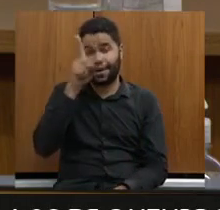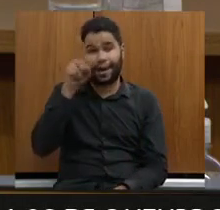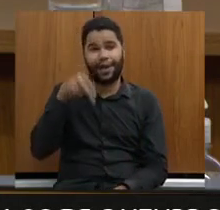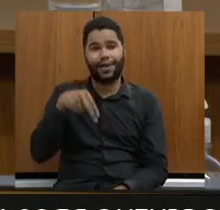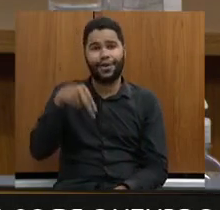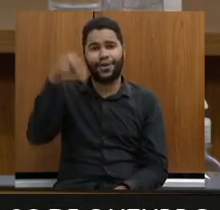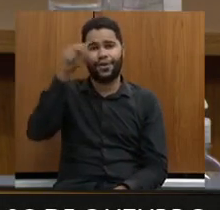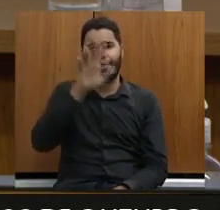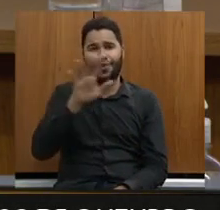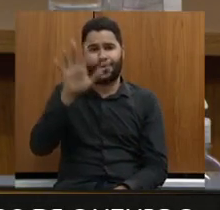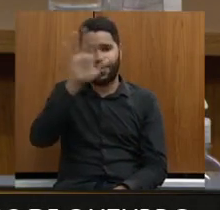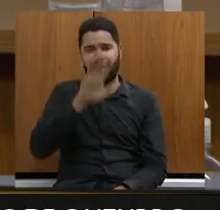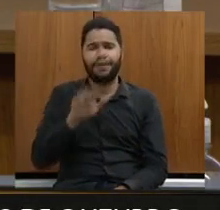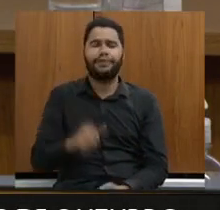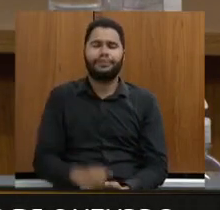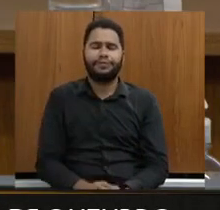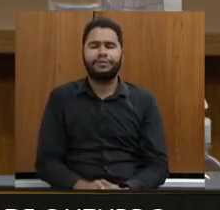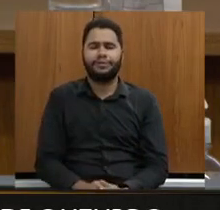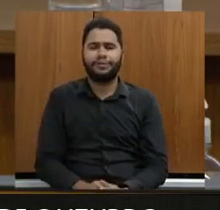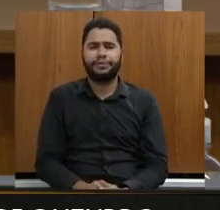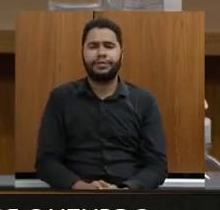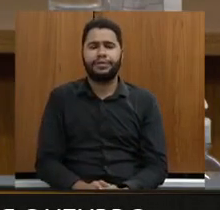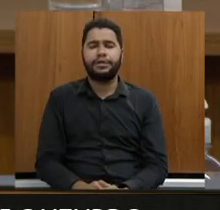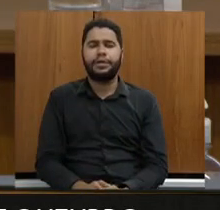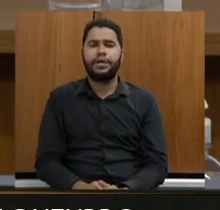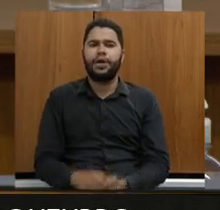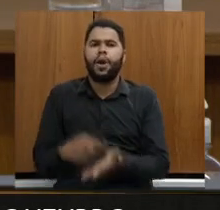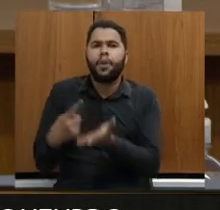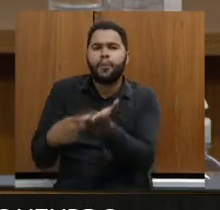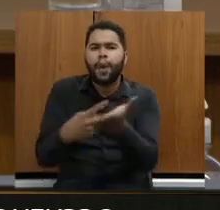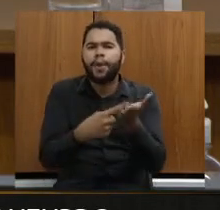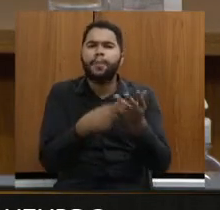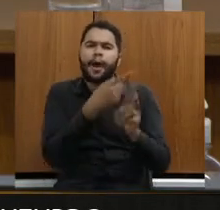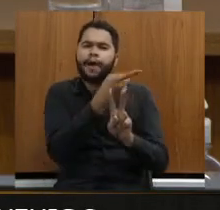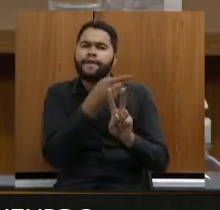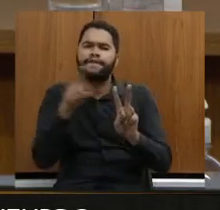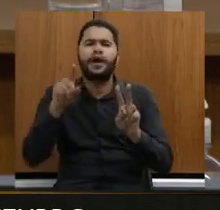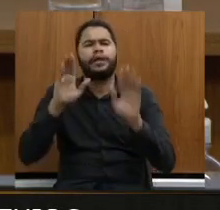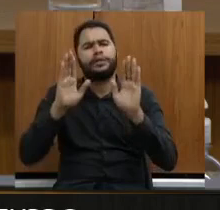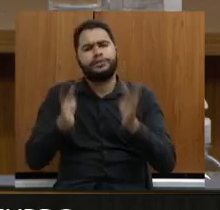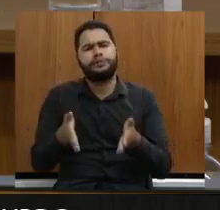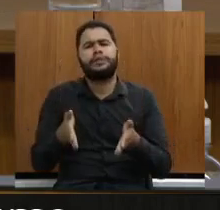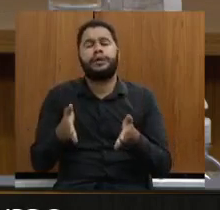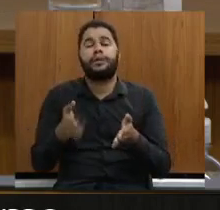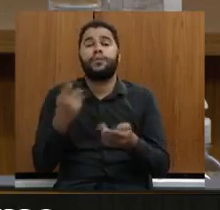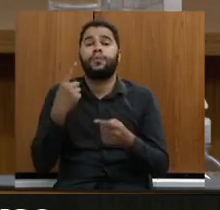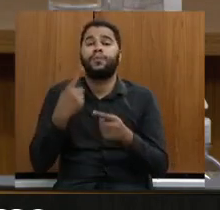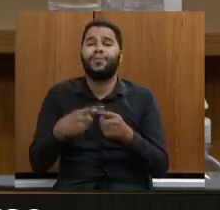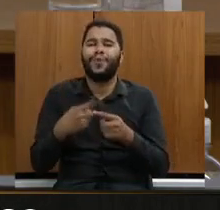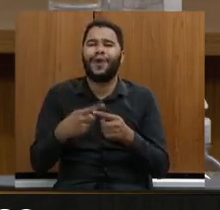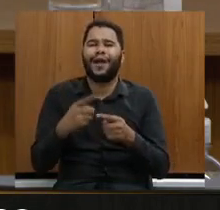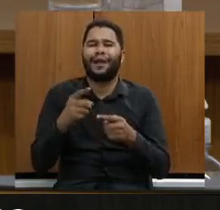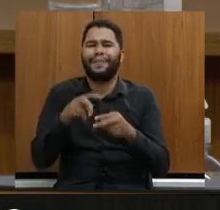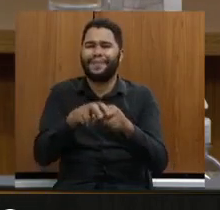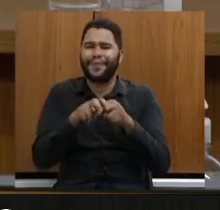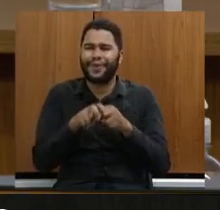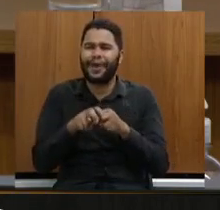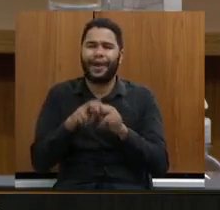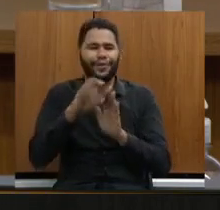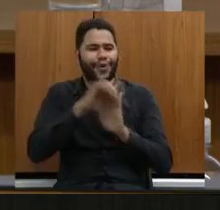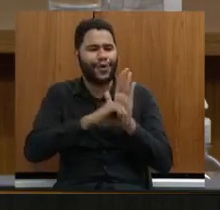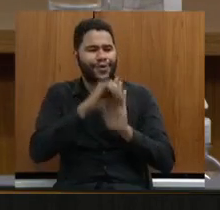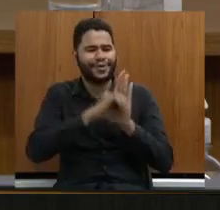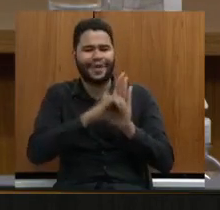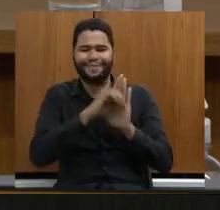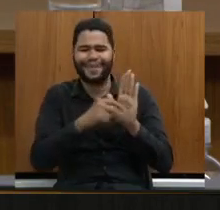noroeste e e quando começou a acordar volta tinha sido comido lá no começo depois por questões orçamentárias foi